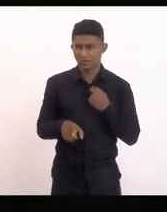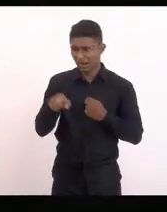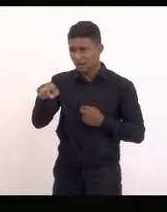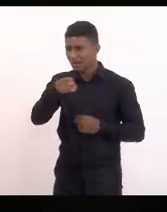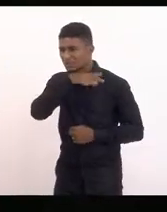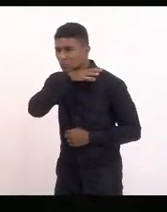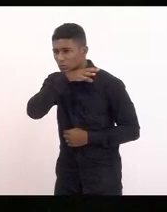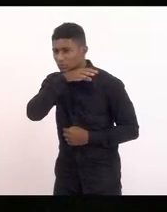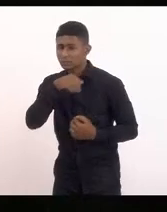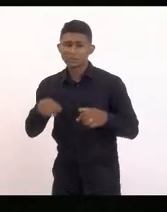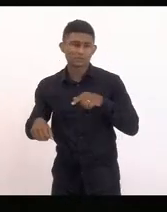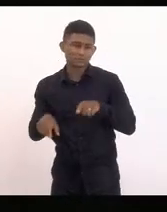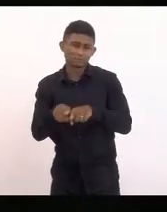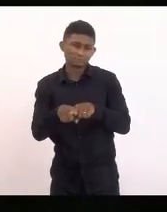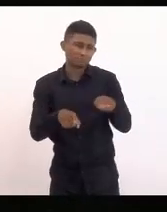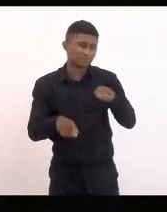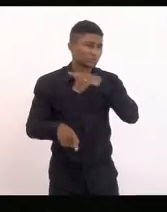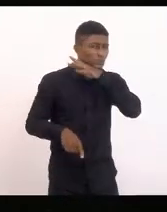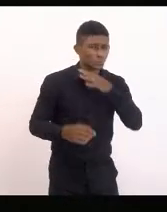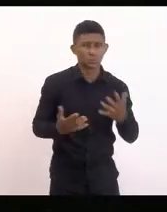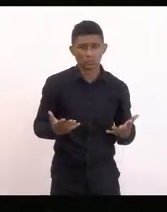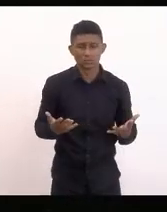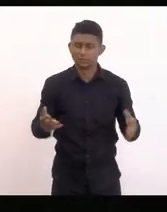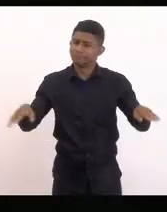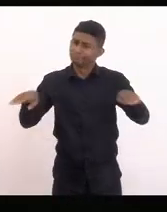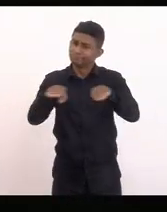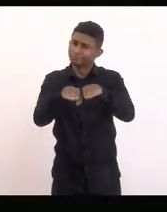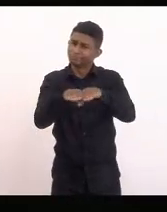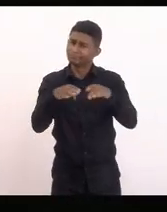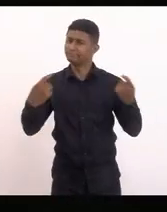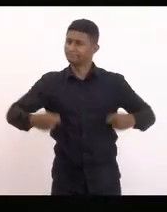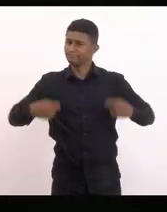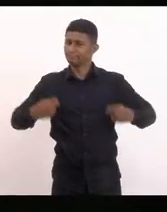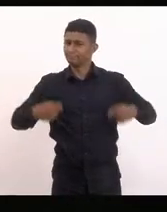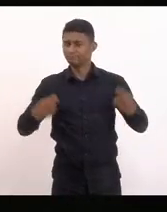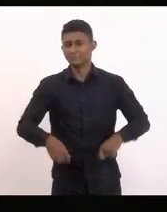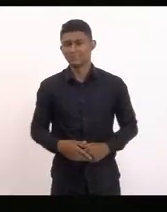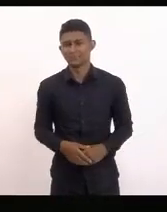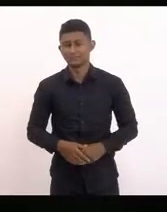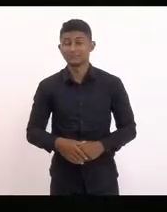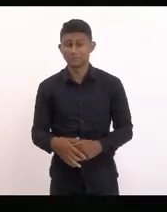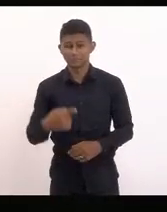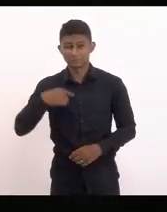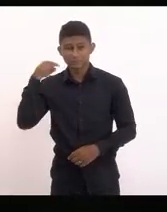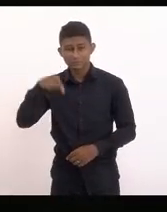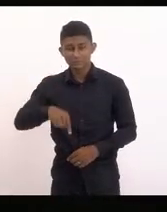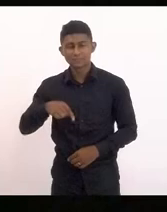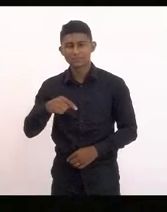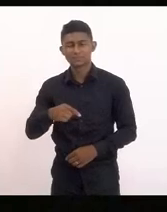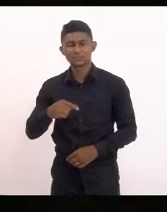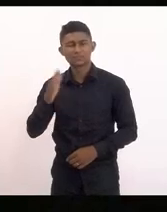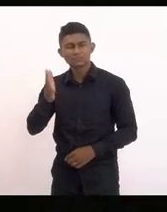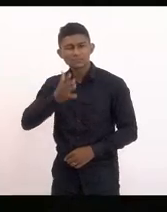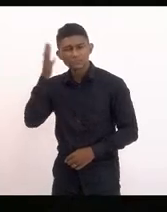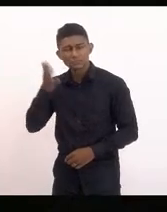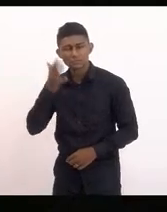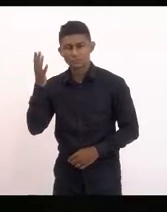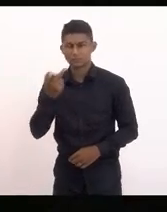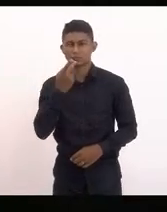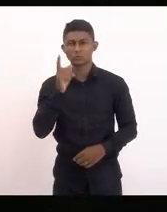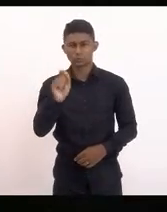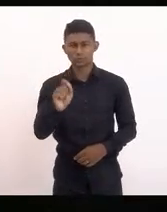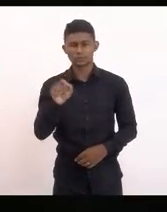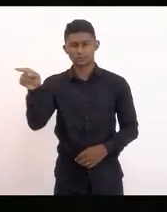pode ser bom para ninguém. E aí eu quero começar o meu discurso quando o governo, nas razões